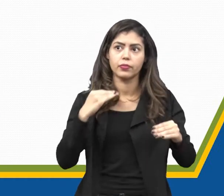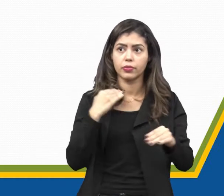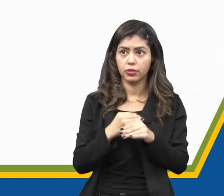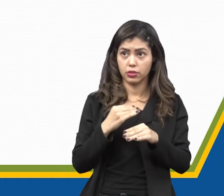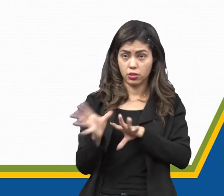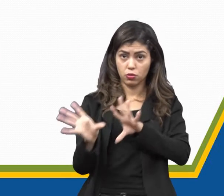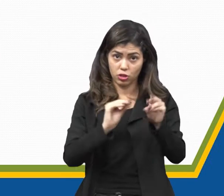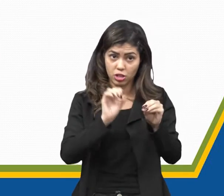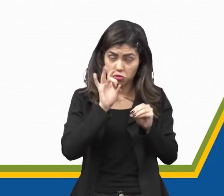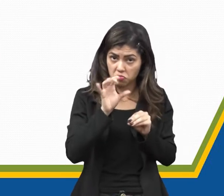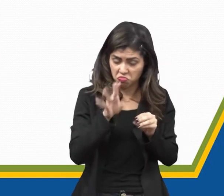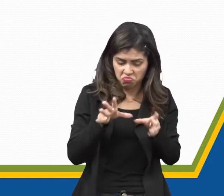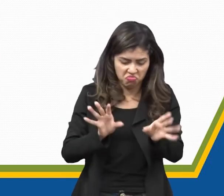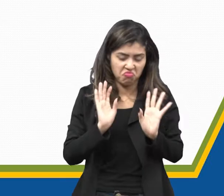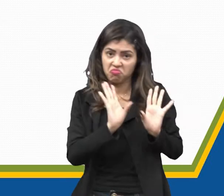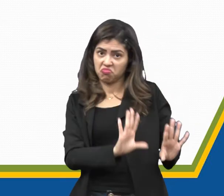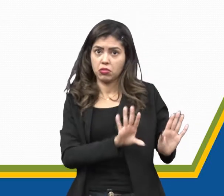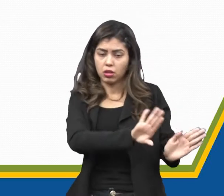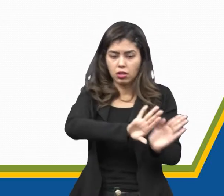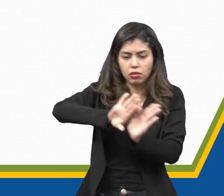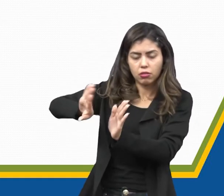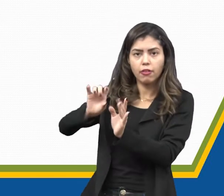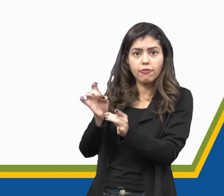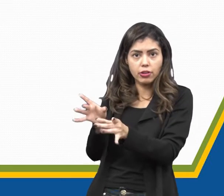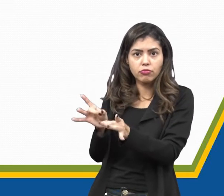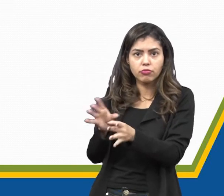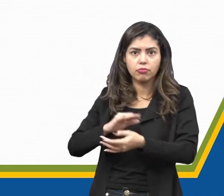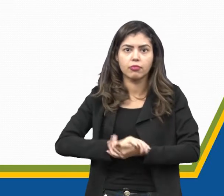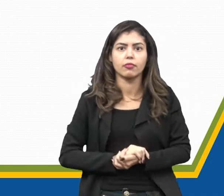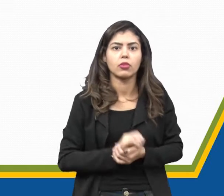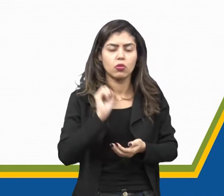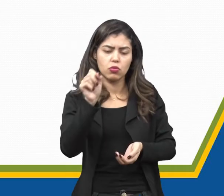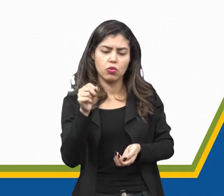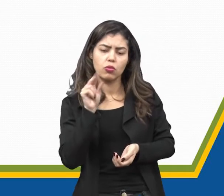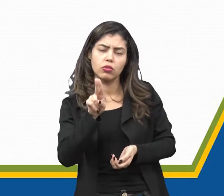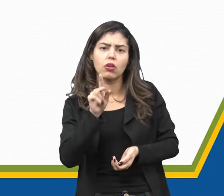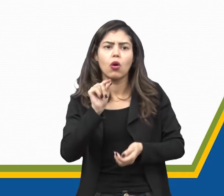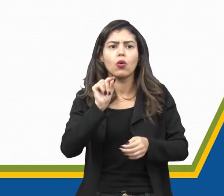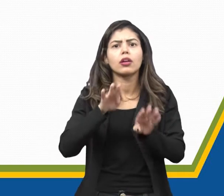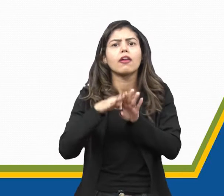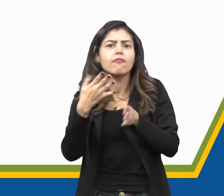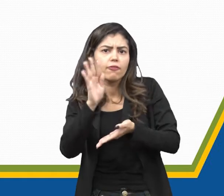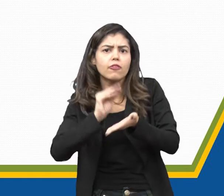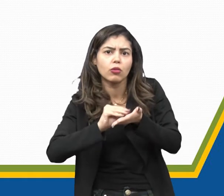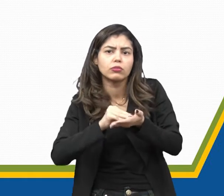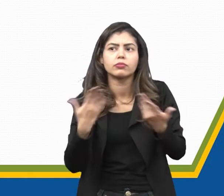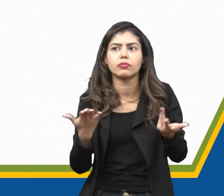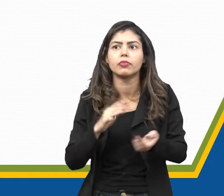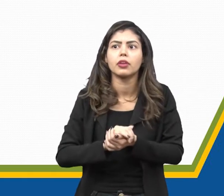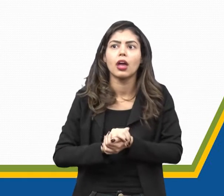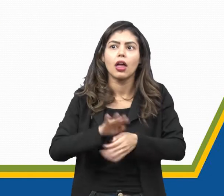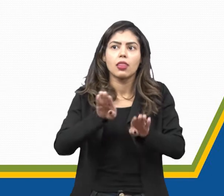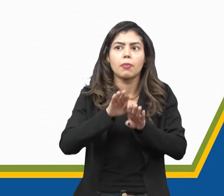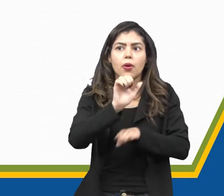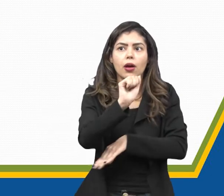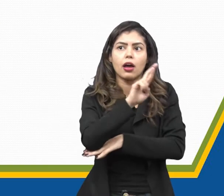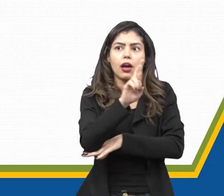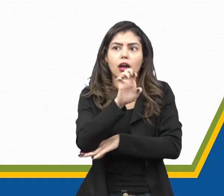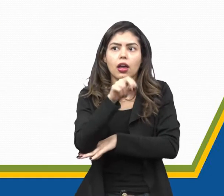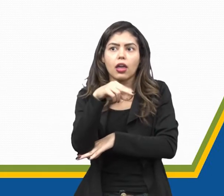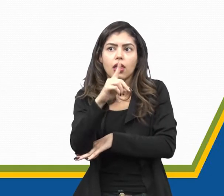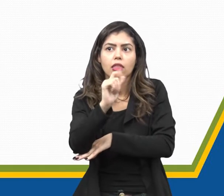que sobra da sua produtividade ele vai nos mercadinhos vender. Tá? Tem um arrendatário, que é o trabalhador que aluga terras, tá,